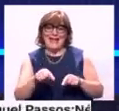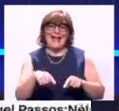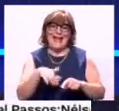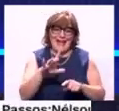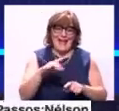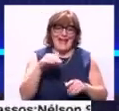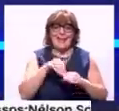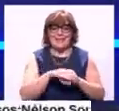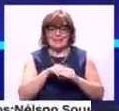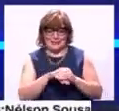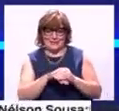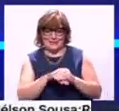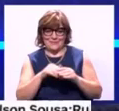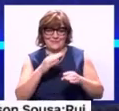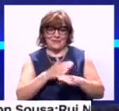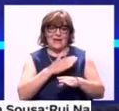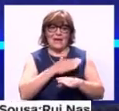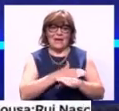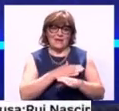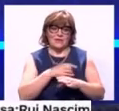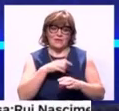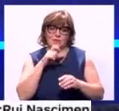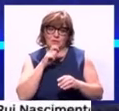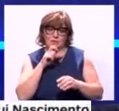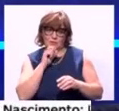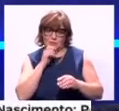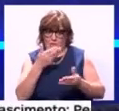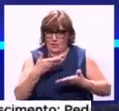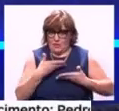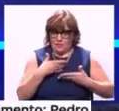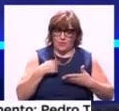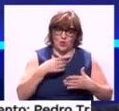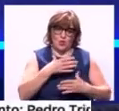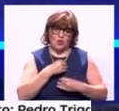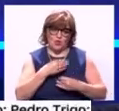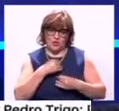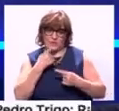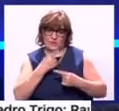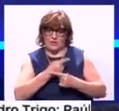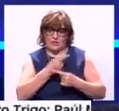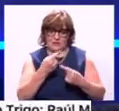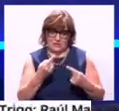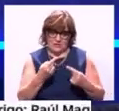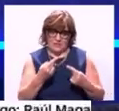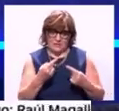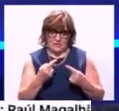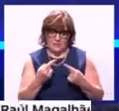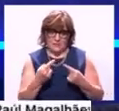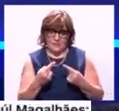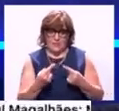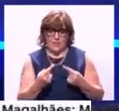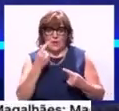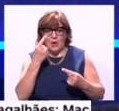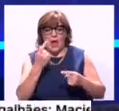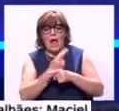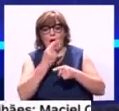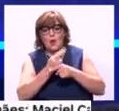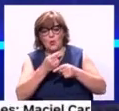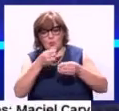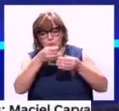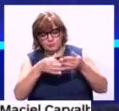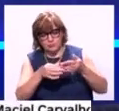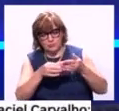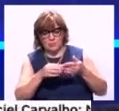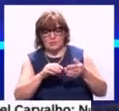eleições. Antes de, se me concedesse, claro. Eu gostava de só dizer umas considerações. O espaço é